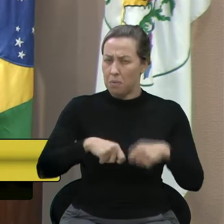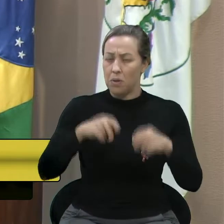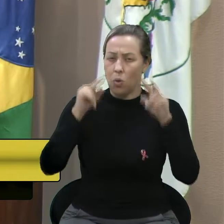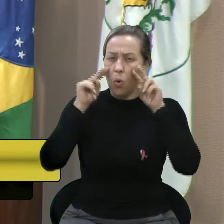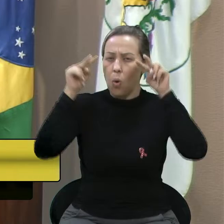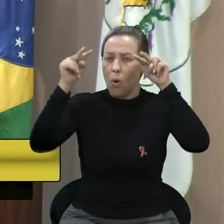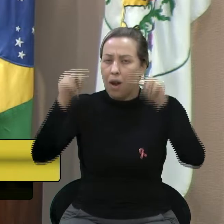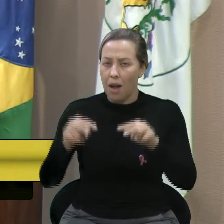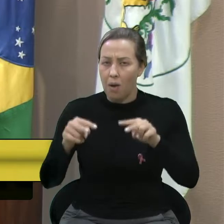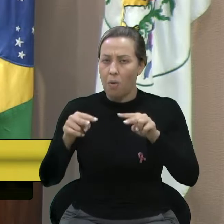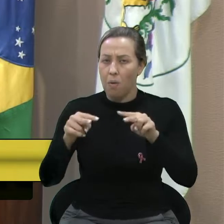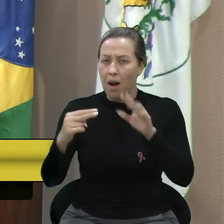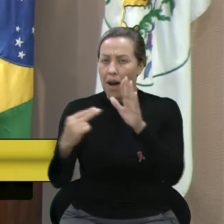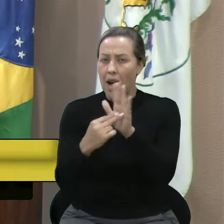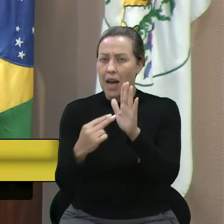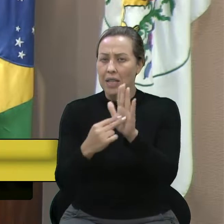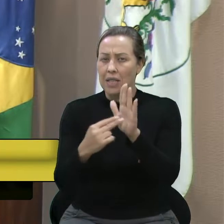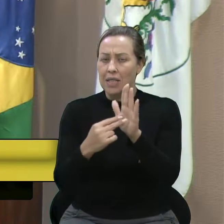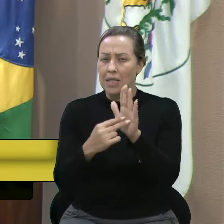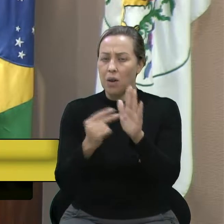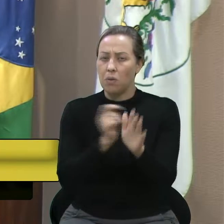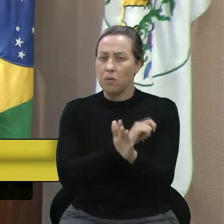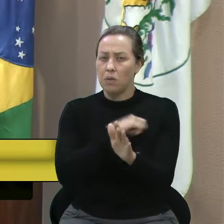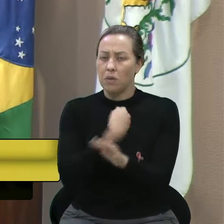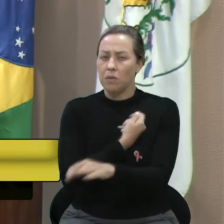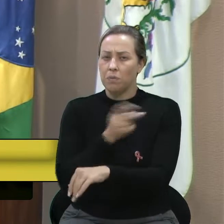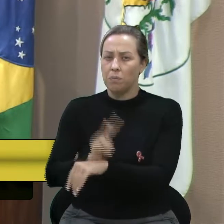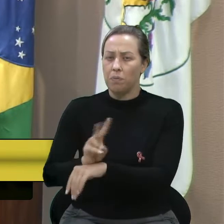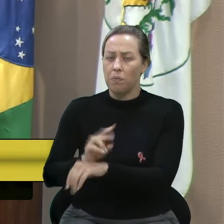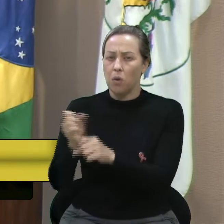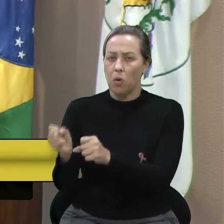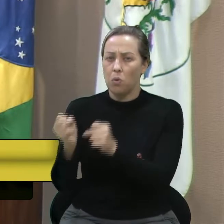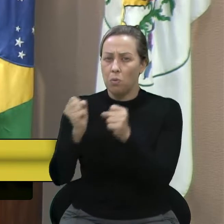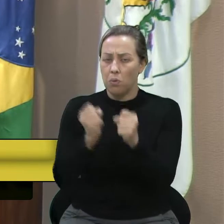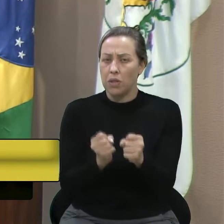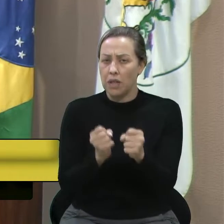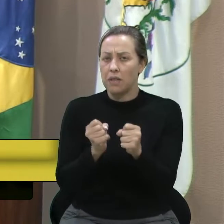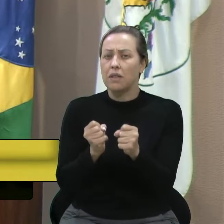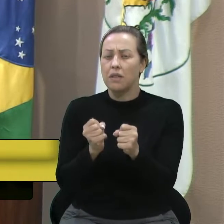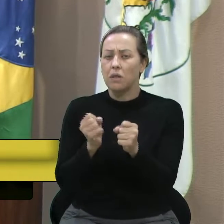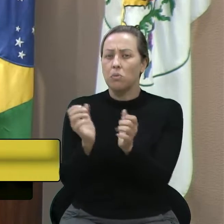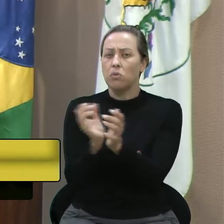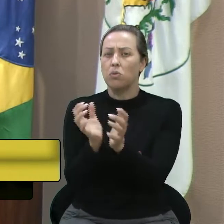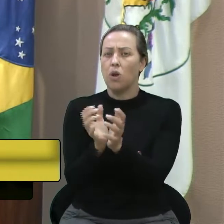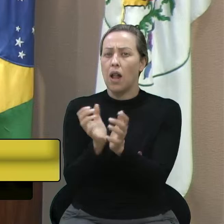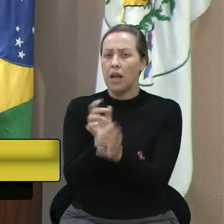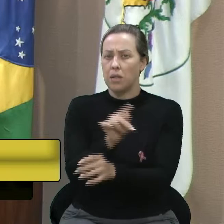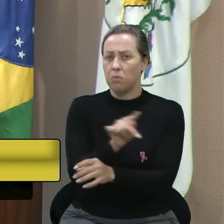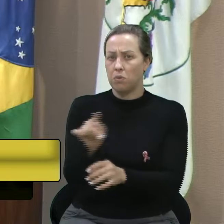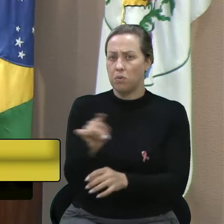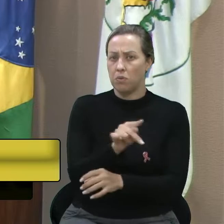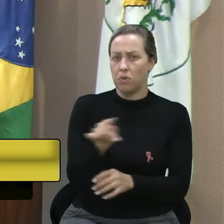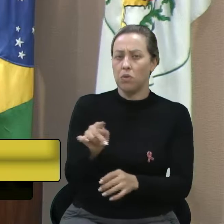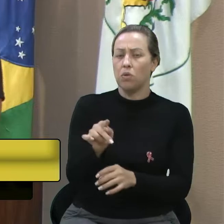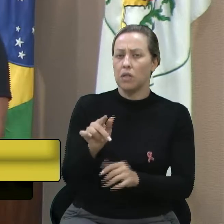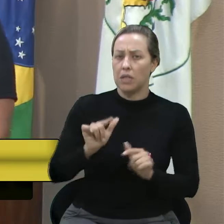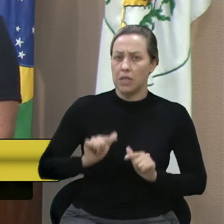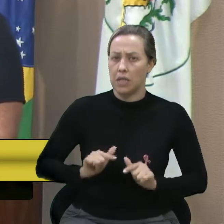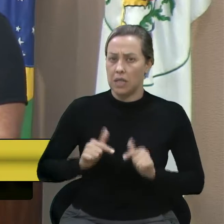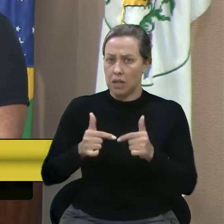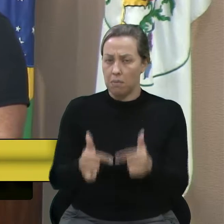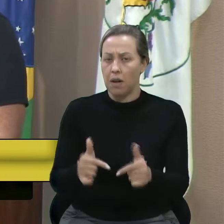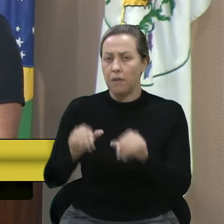olhar atento, fiscalizador do poder público para os colegas professores que atuam